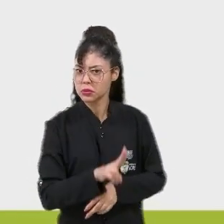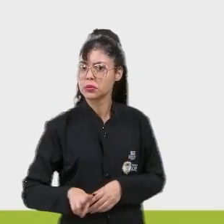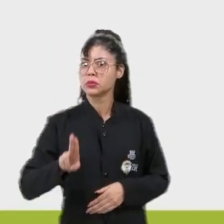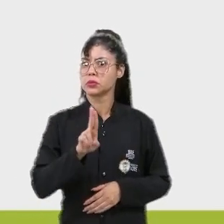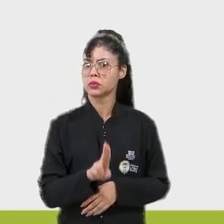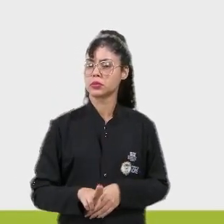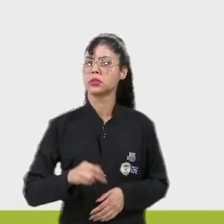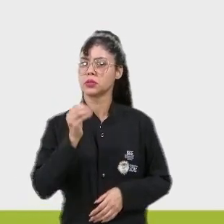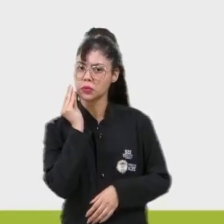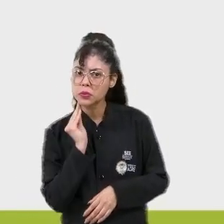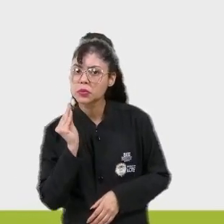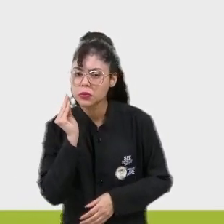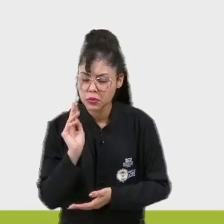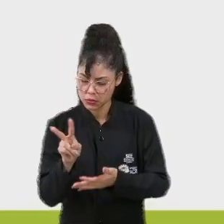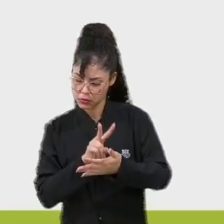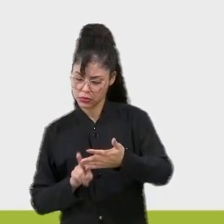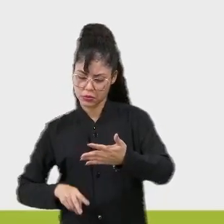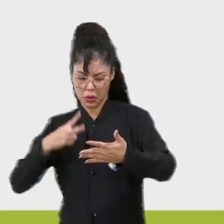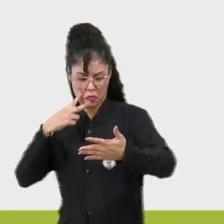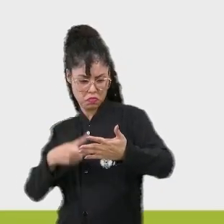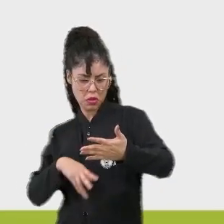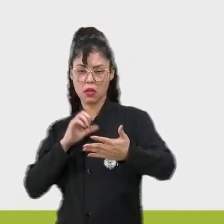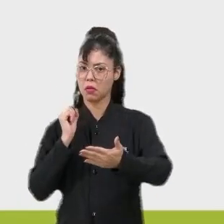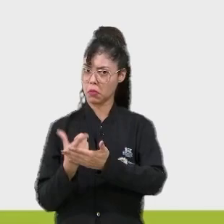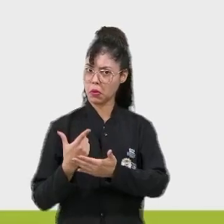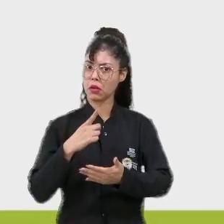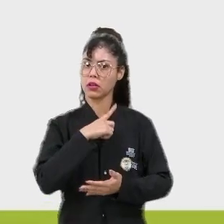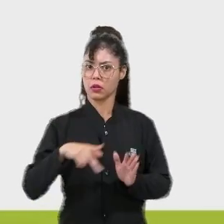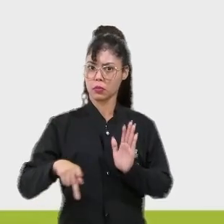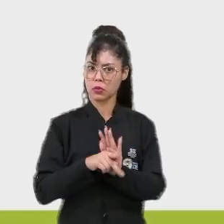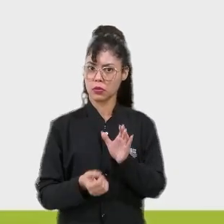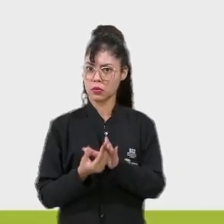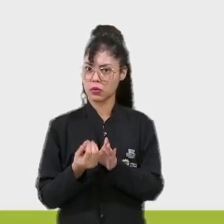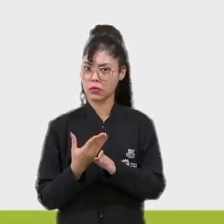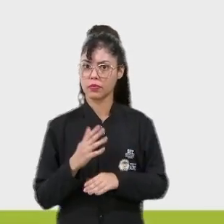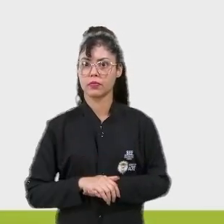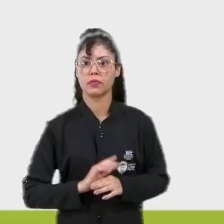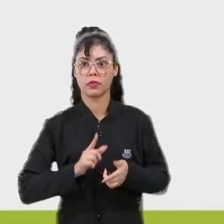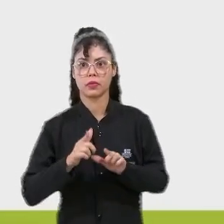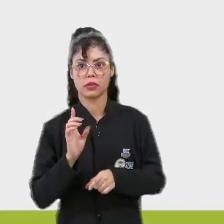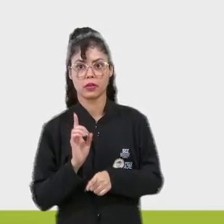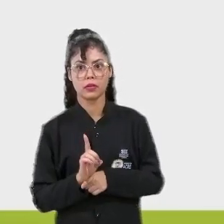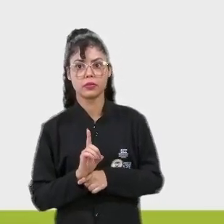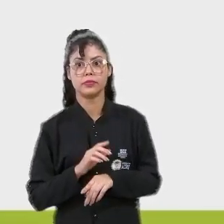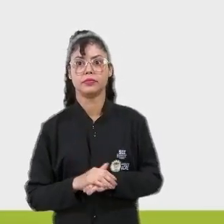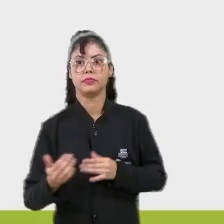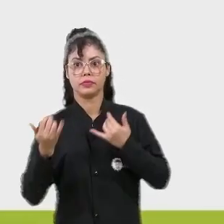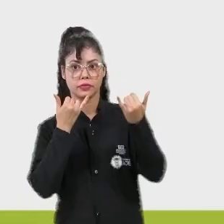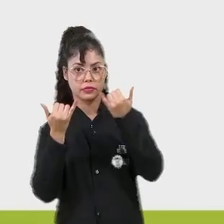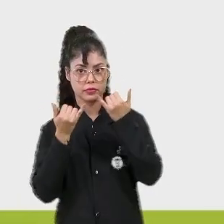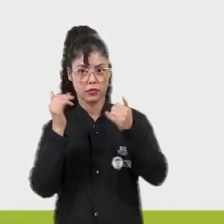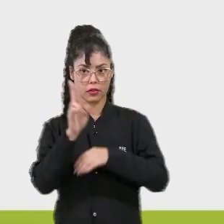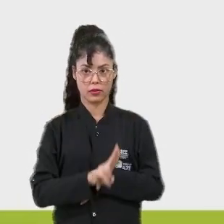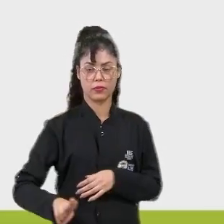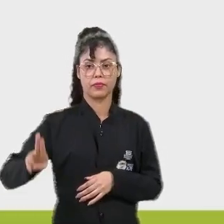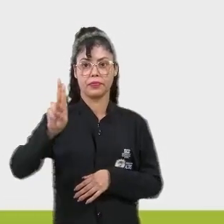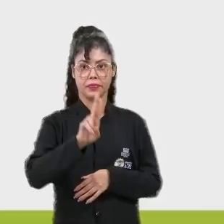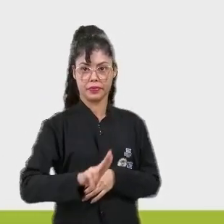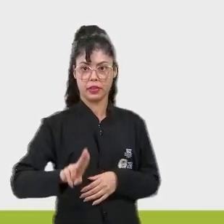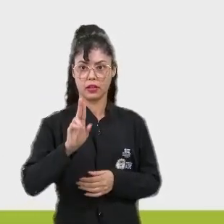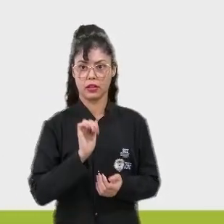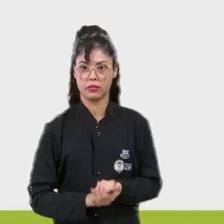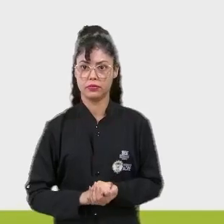para convencer esse meu leitor a comprar determinado produto? Ou letra D, a utilização